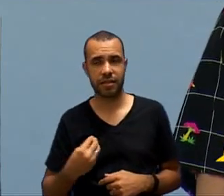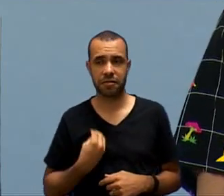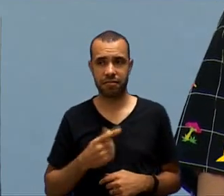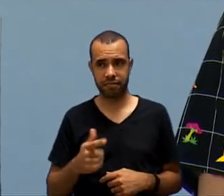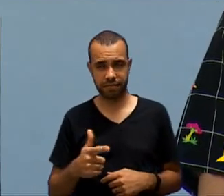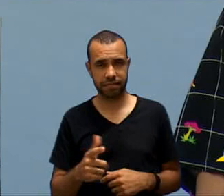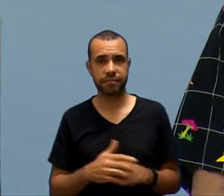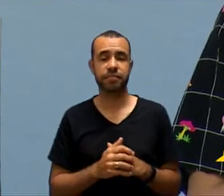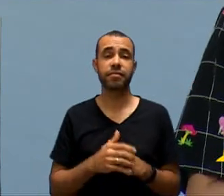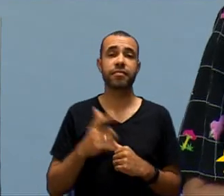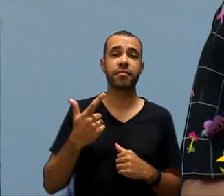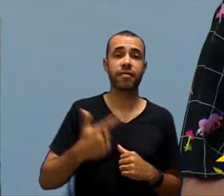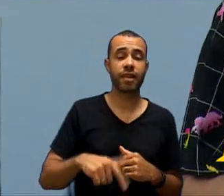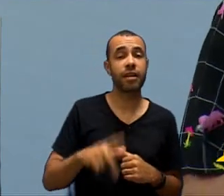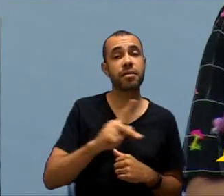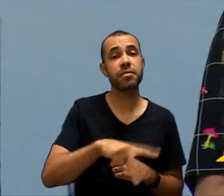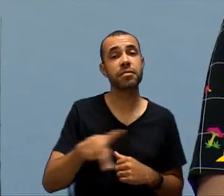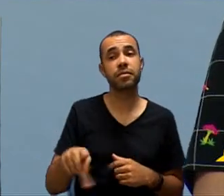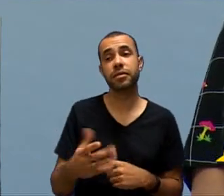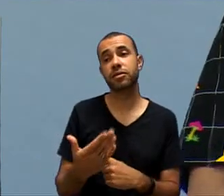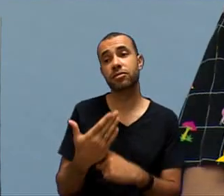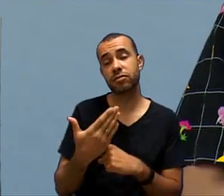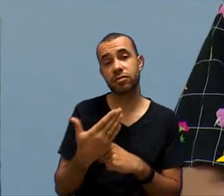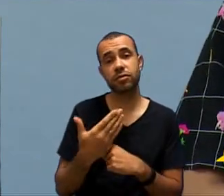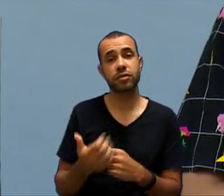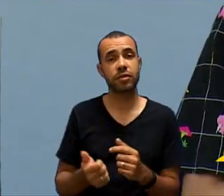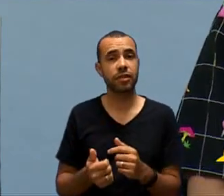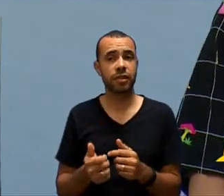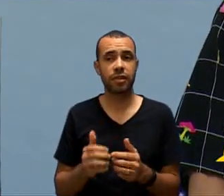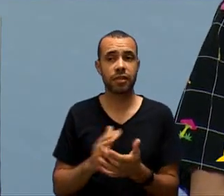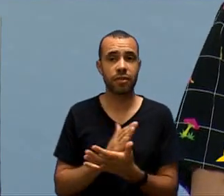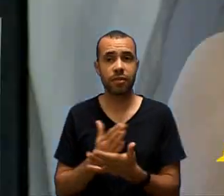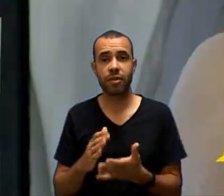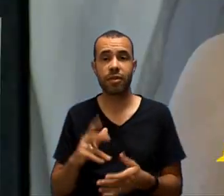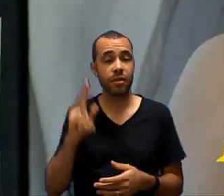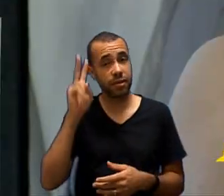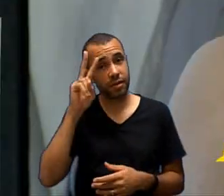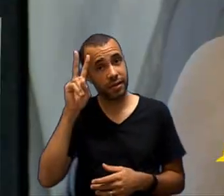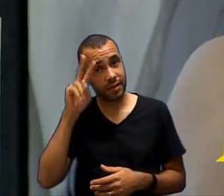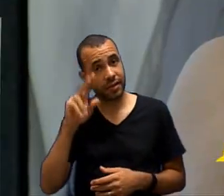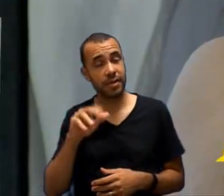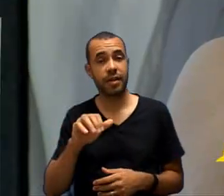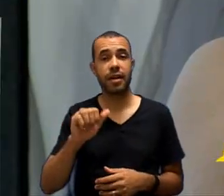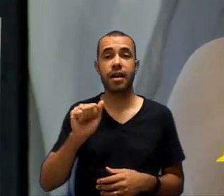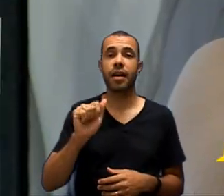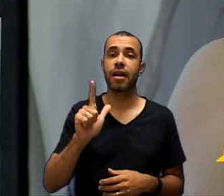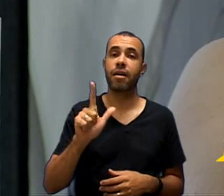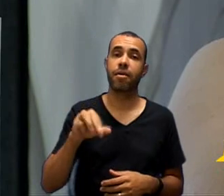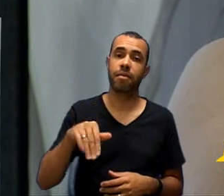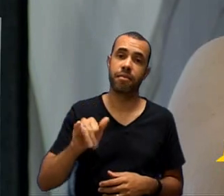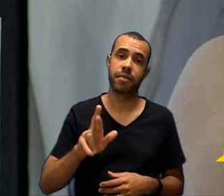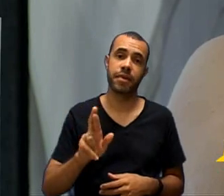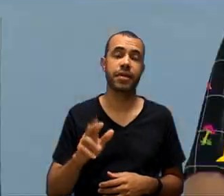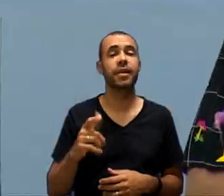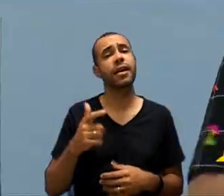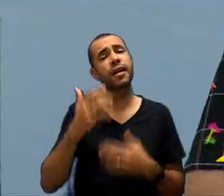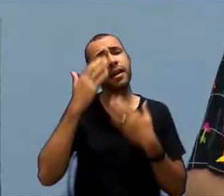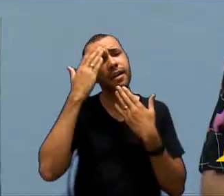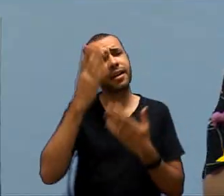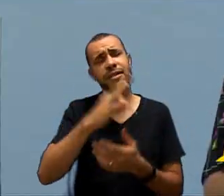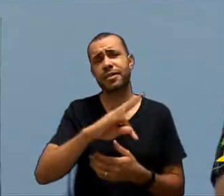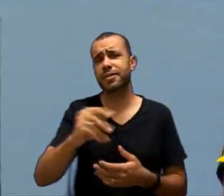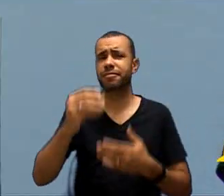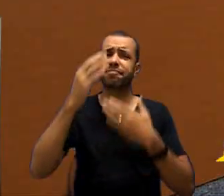e o professor que me ajudou em algumas coisas, que foi o professor de História Almir, e eu queria agradecer a todo mundo. É